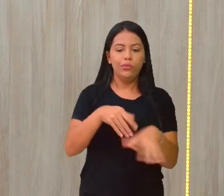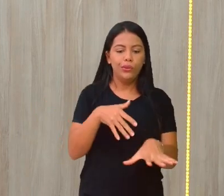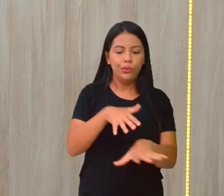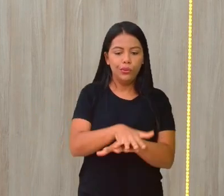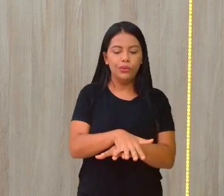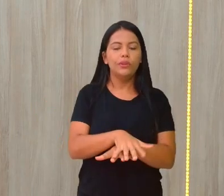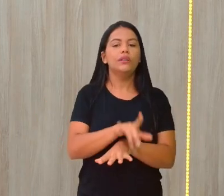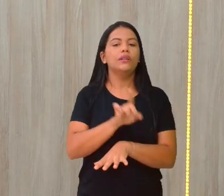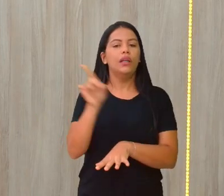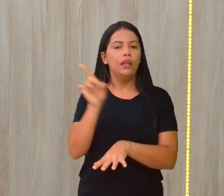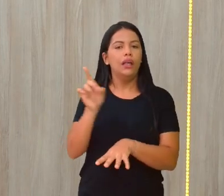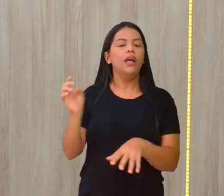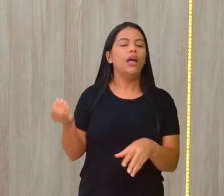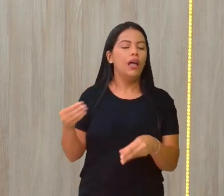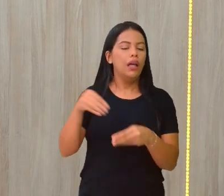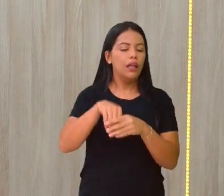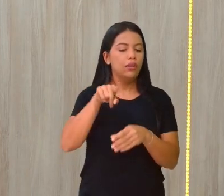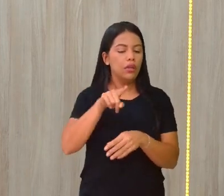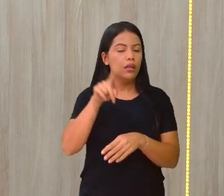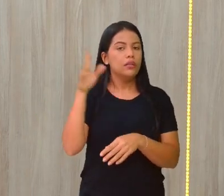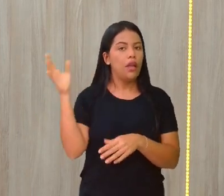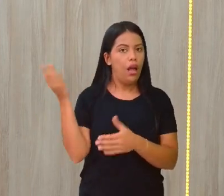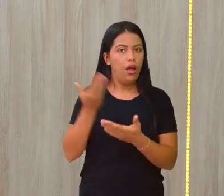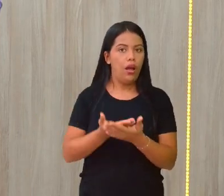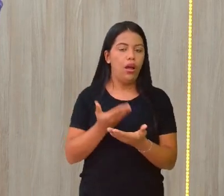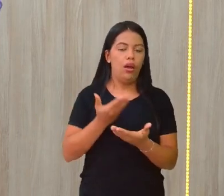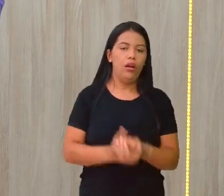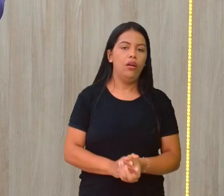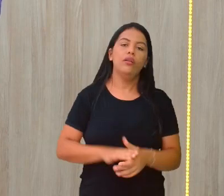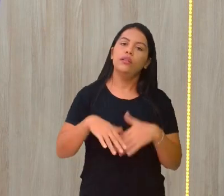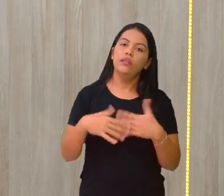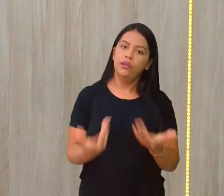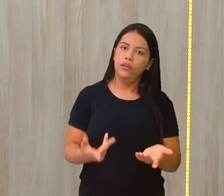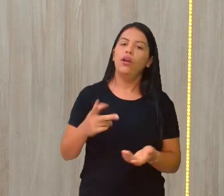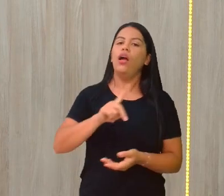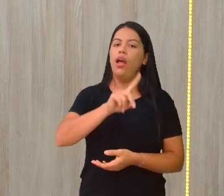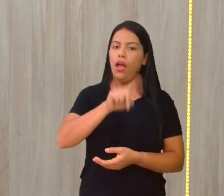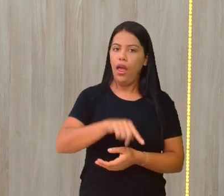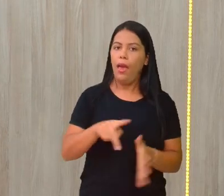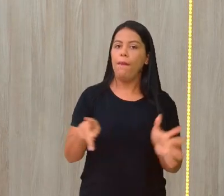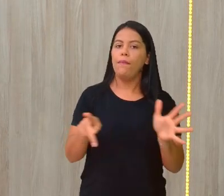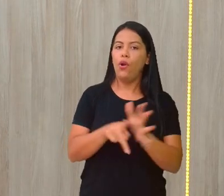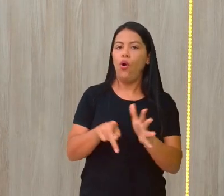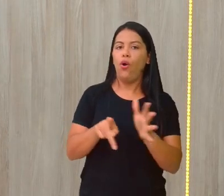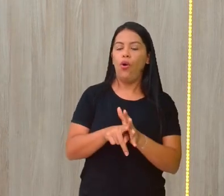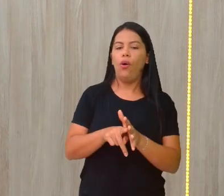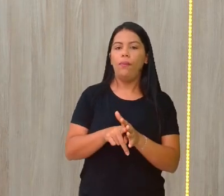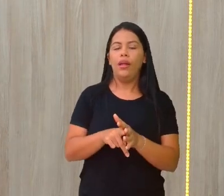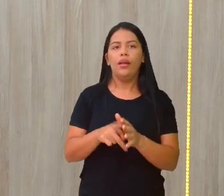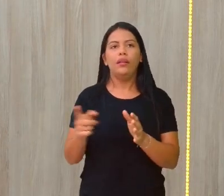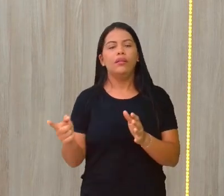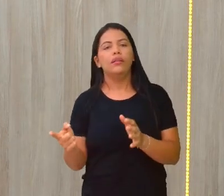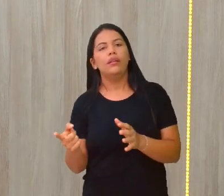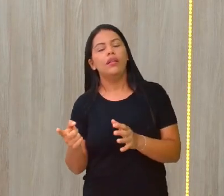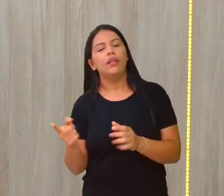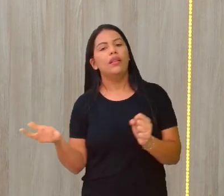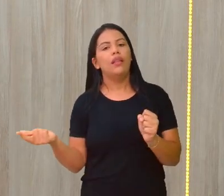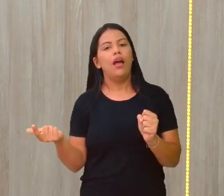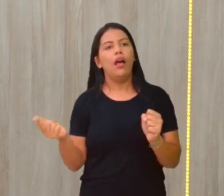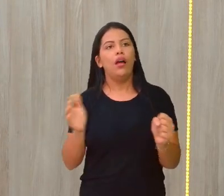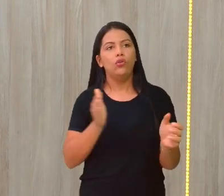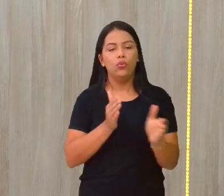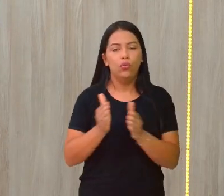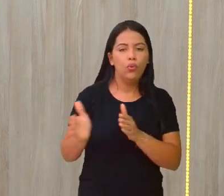nesses folguedos, não é? Elas vêm alguns da Idade Média para